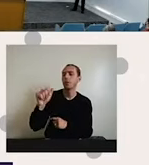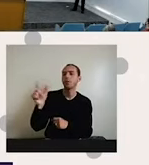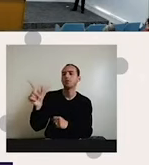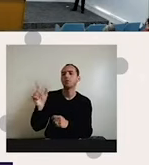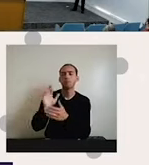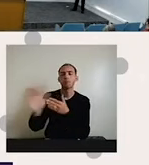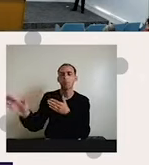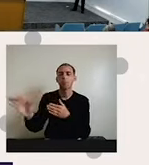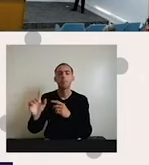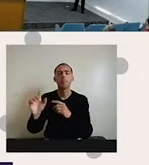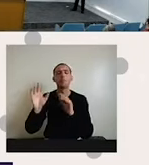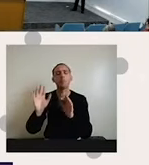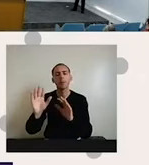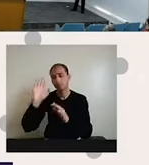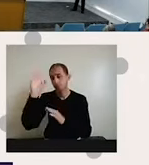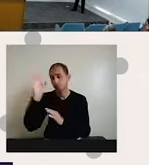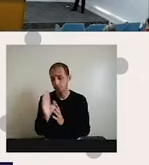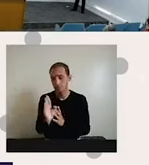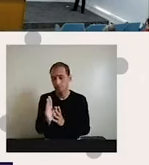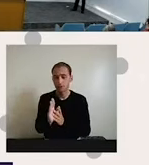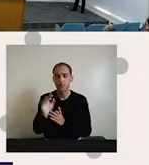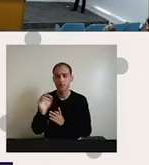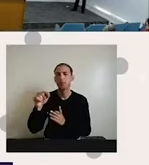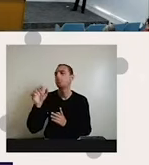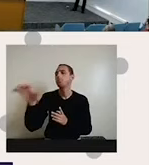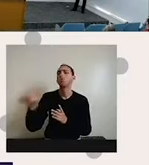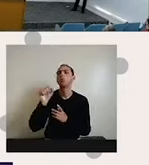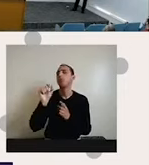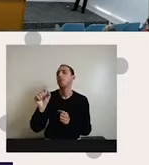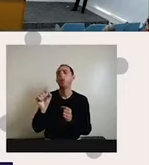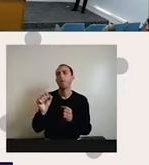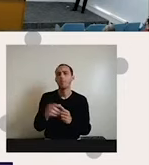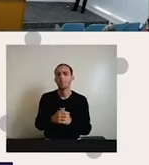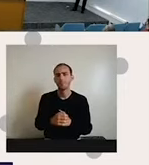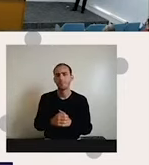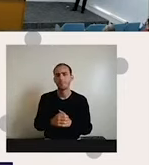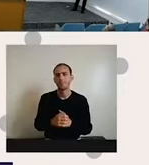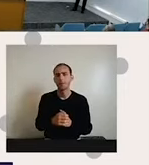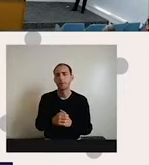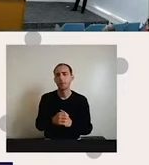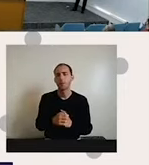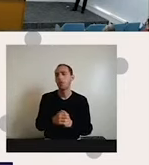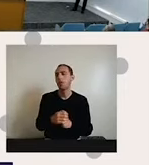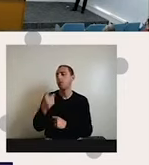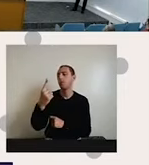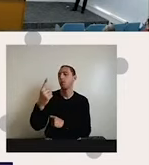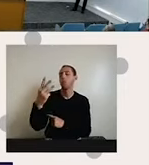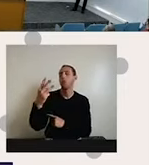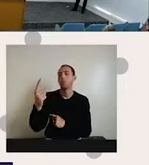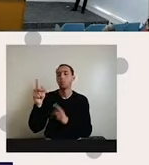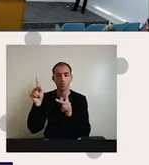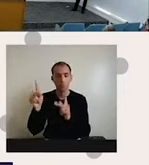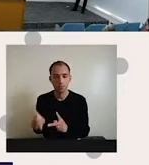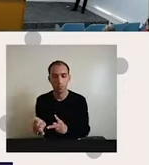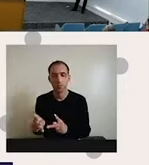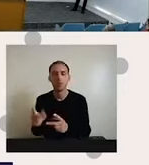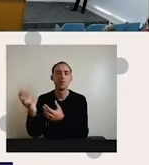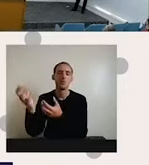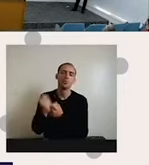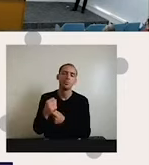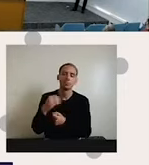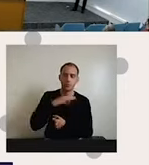de cerca de 131 pessoas que receberam benefício por incapacidade e a gente estudou o que é